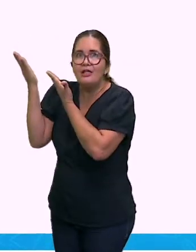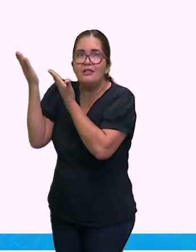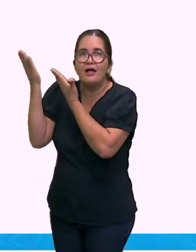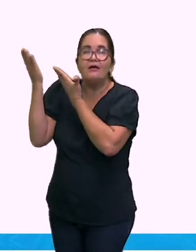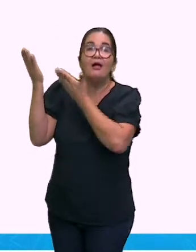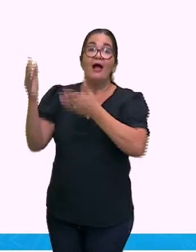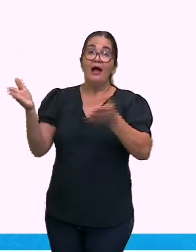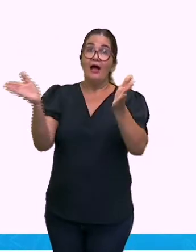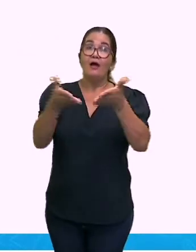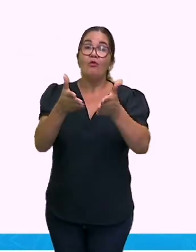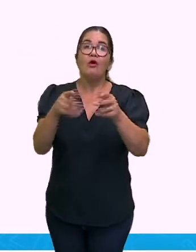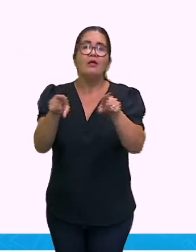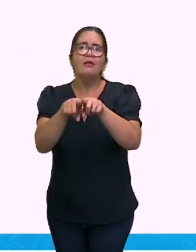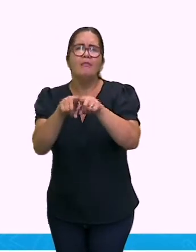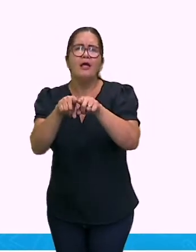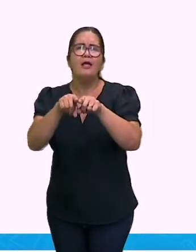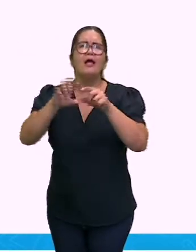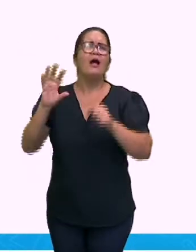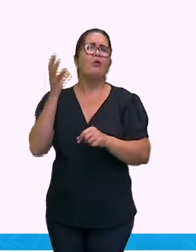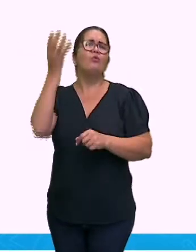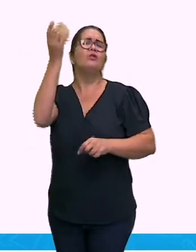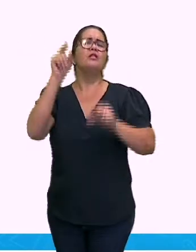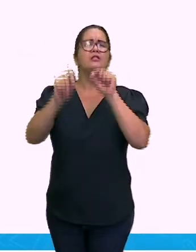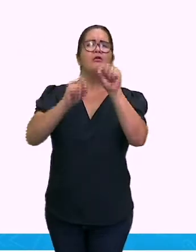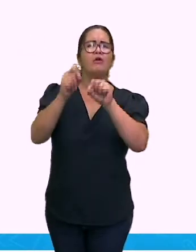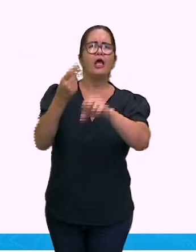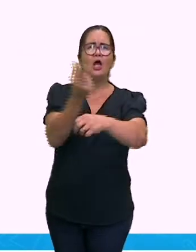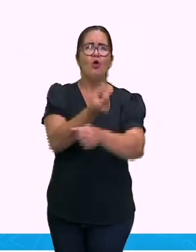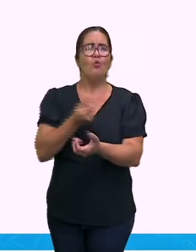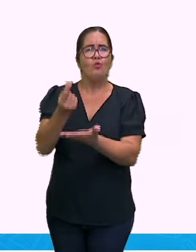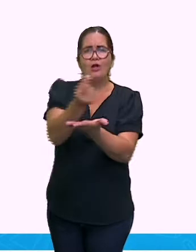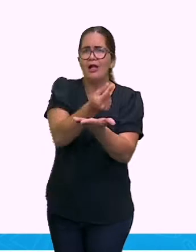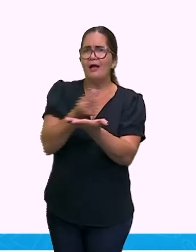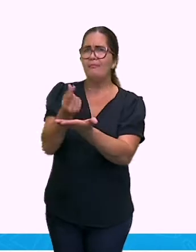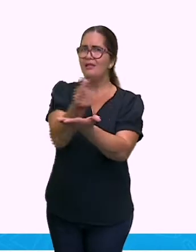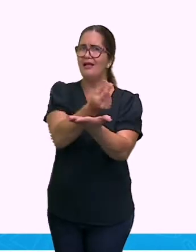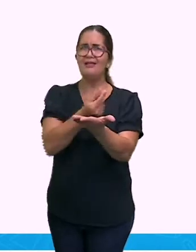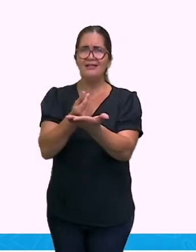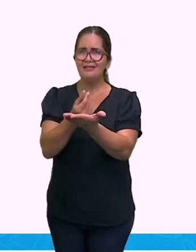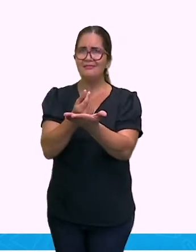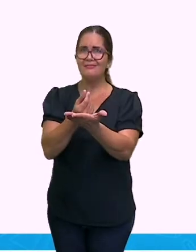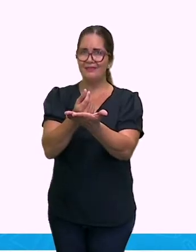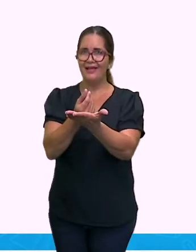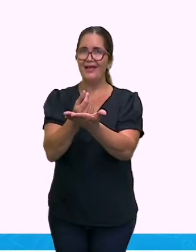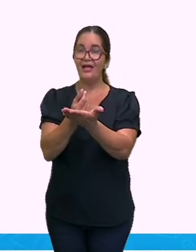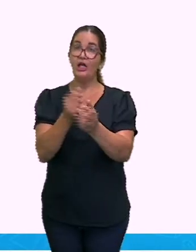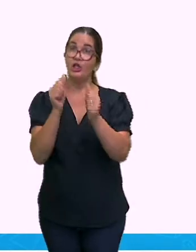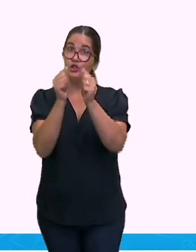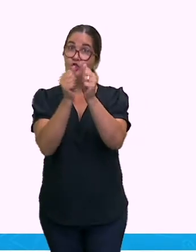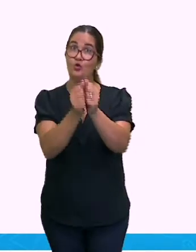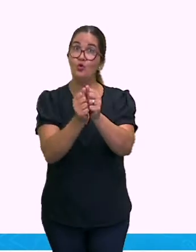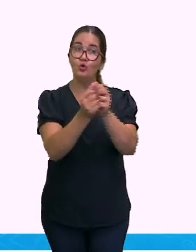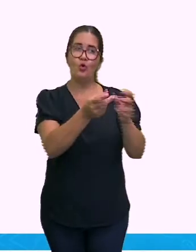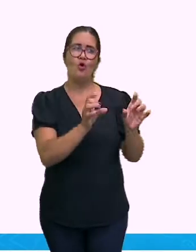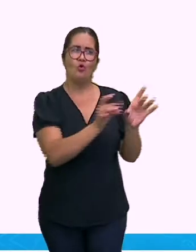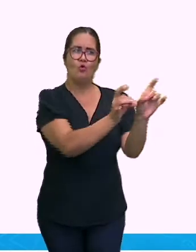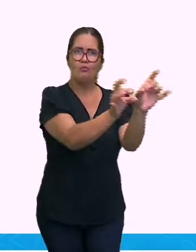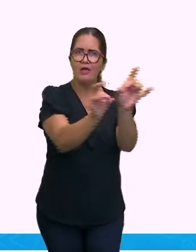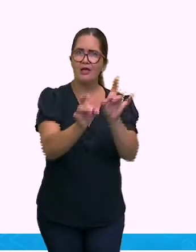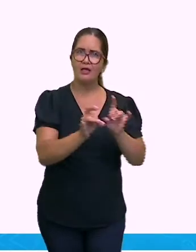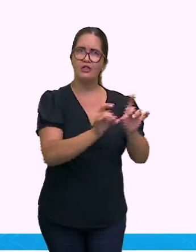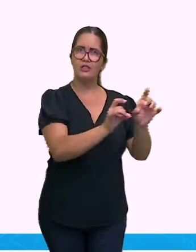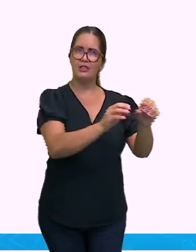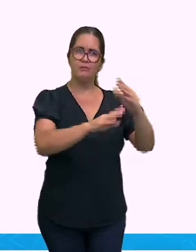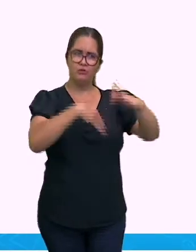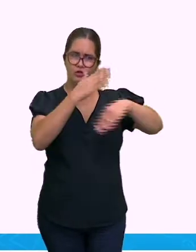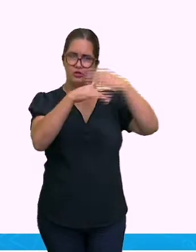onde que renderia bens, era através do mercantilismo. Agora, eu só vou citar